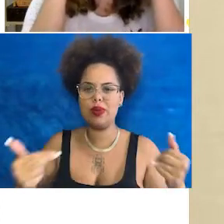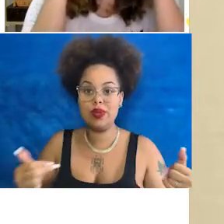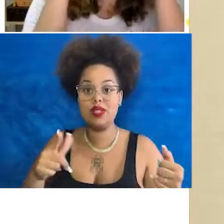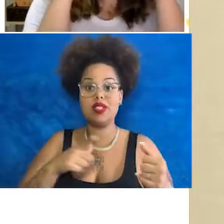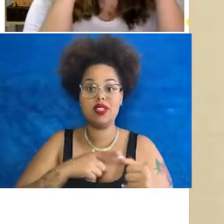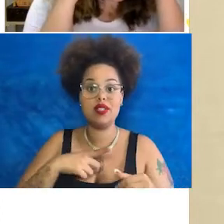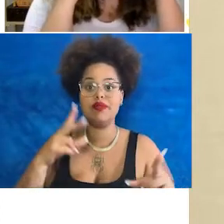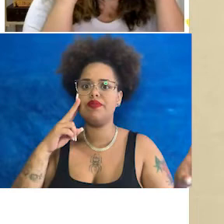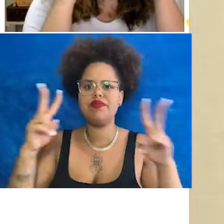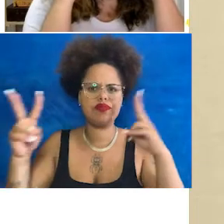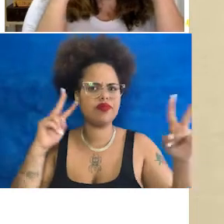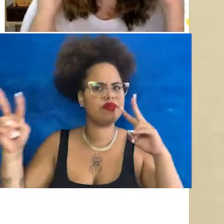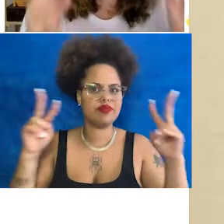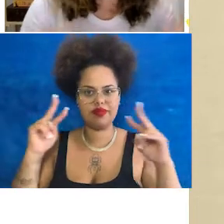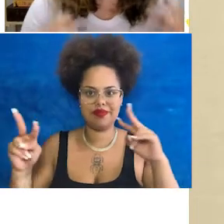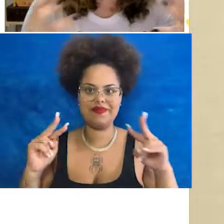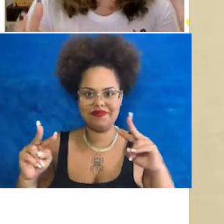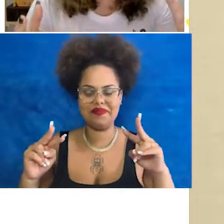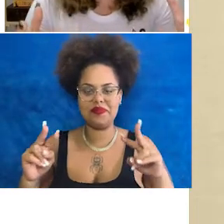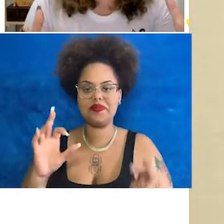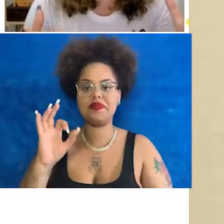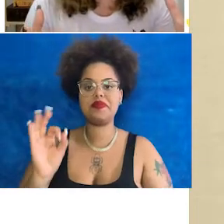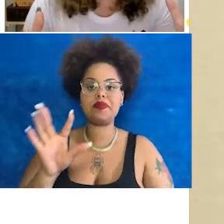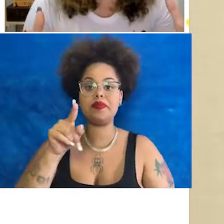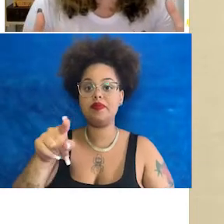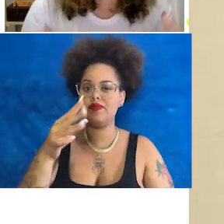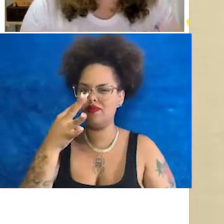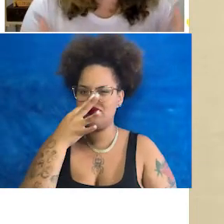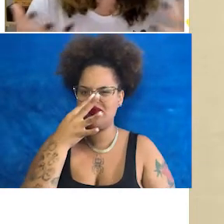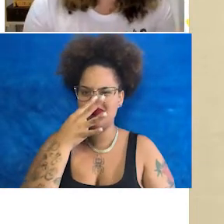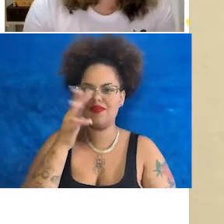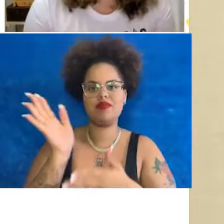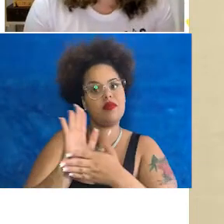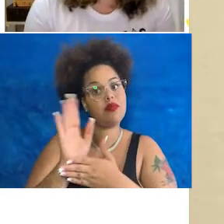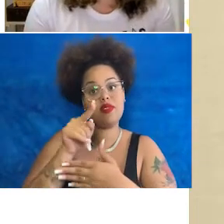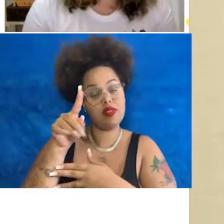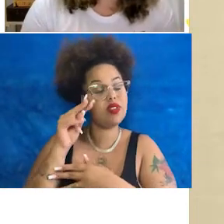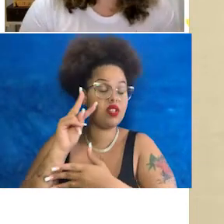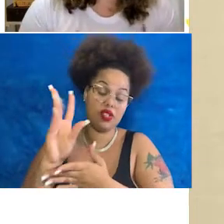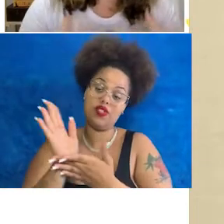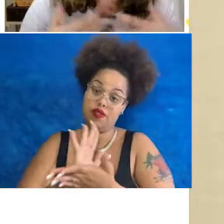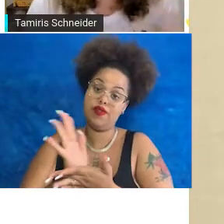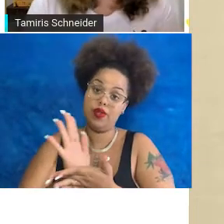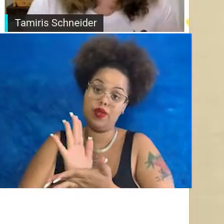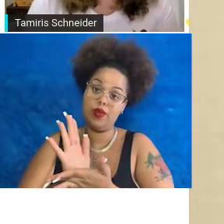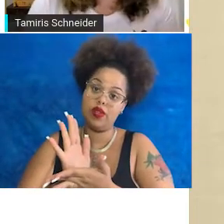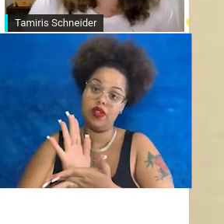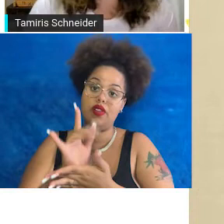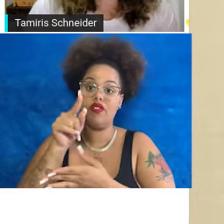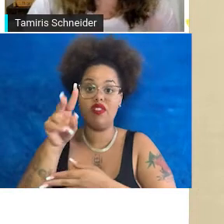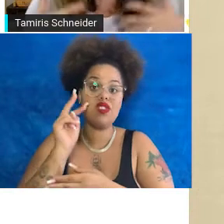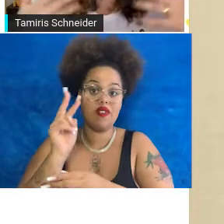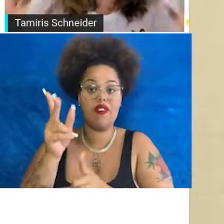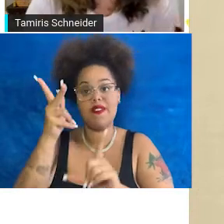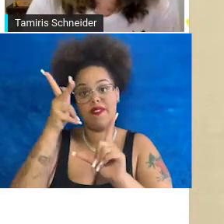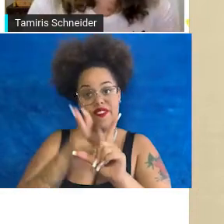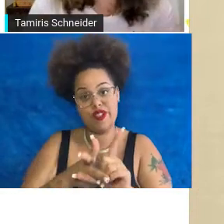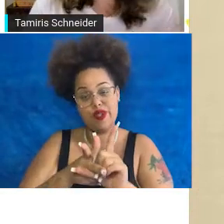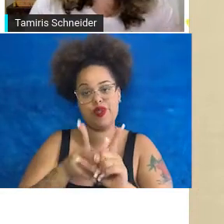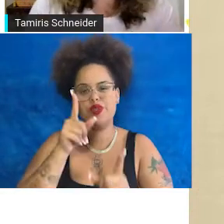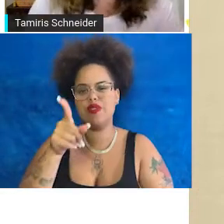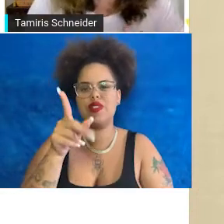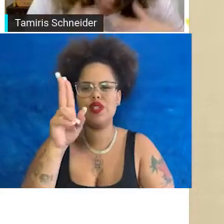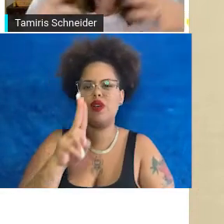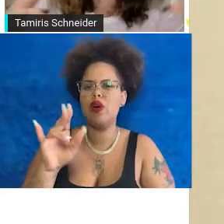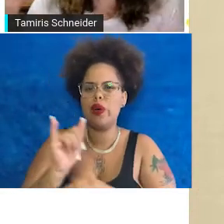tem referências visuais aqui. Se você está se interessando por cinema, você assiste filmes, você vê vídeos, você consome YouTube,